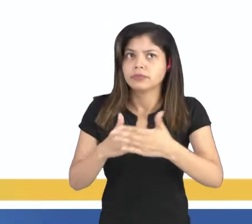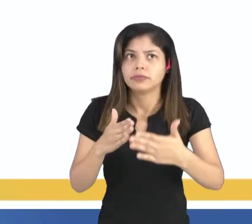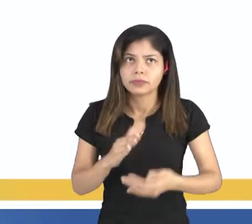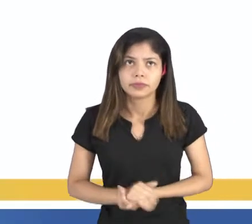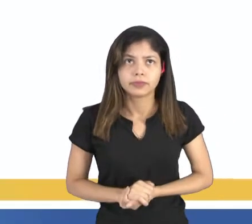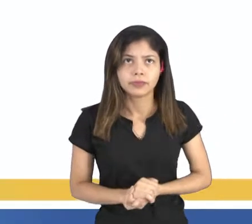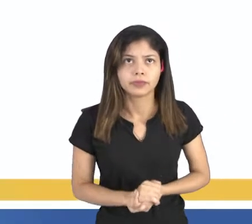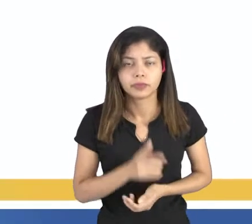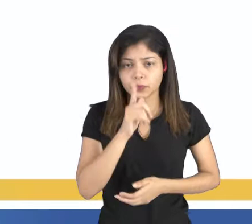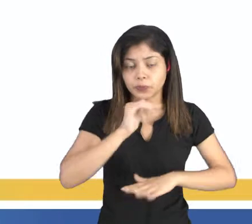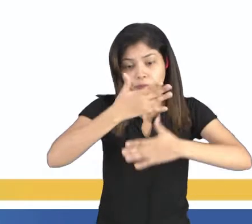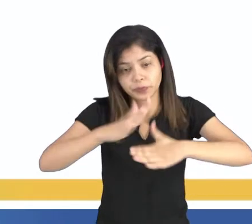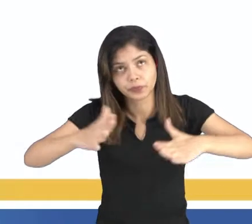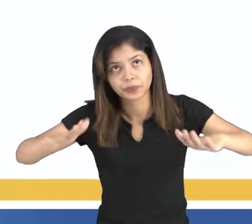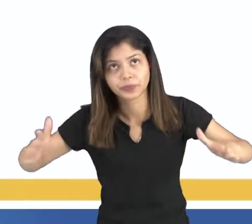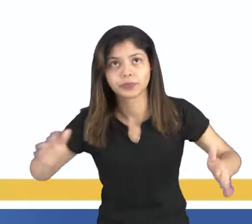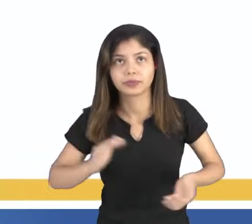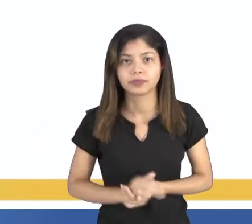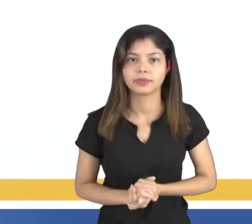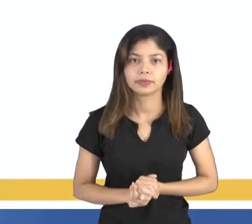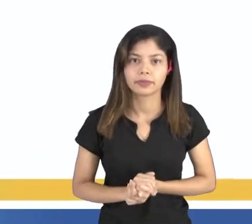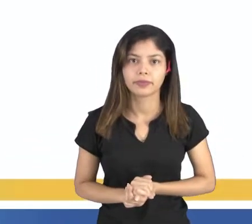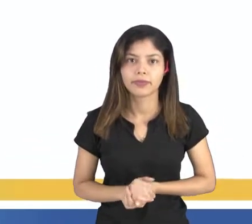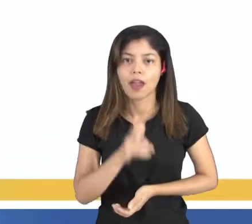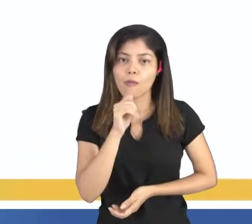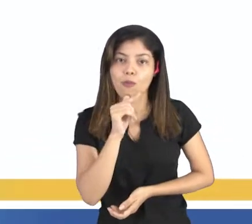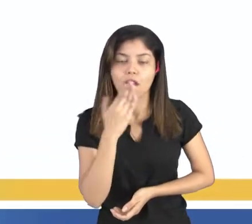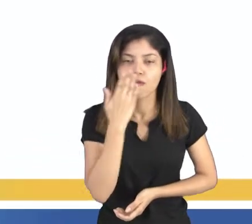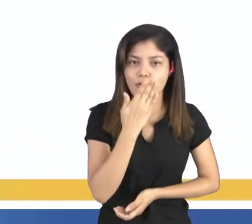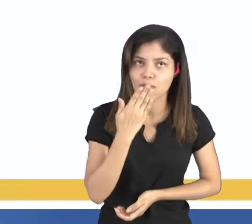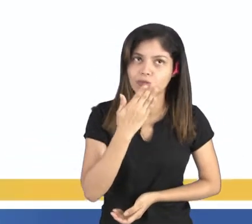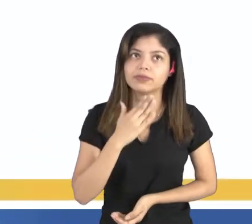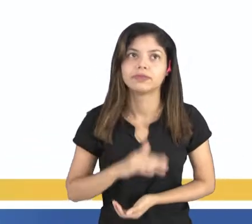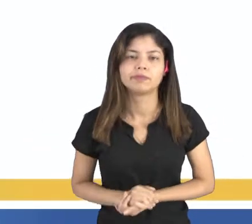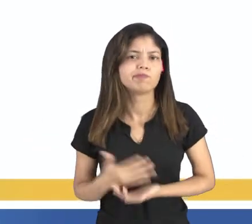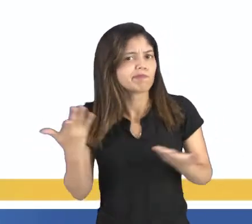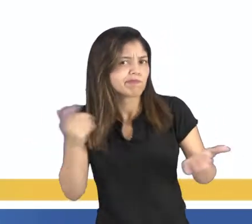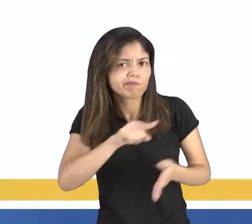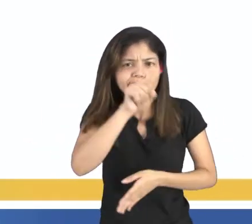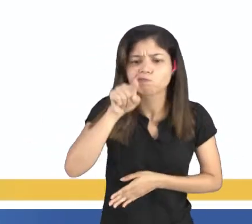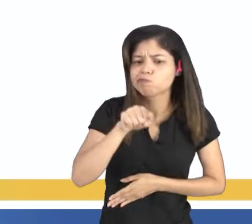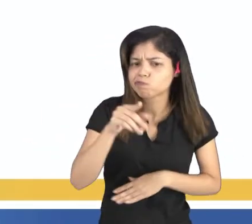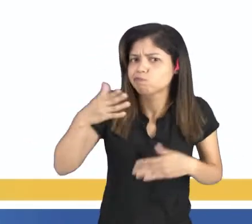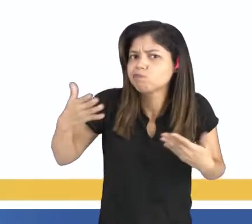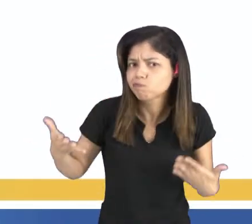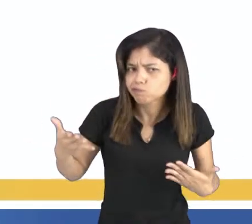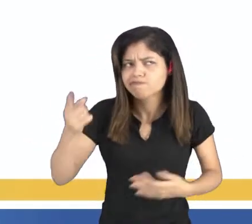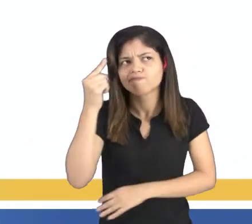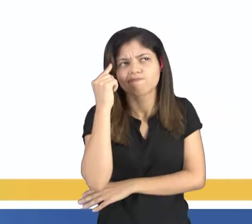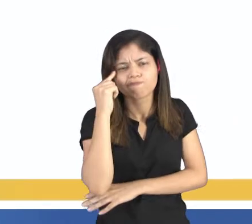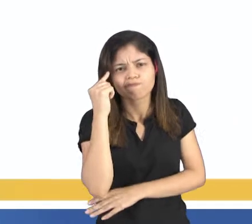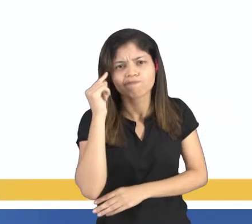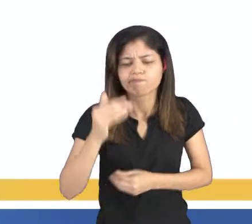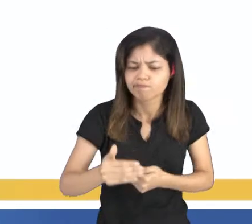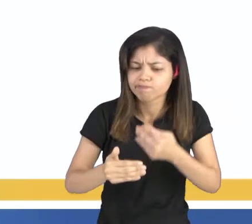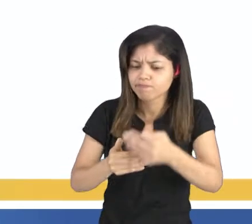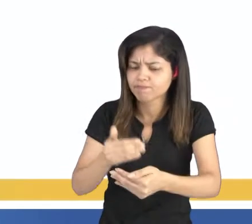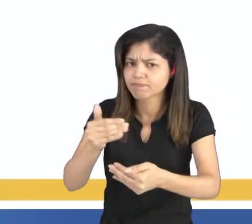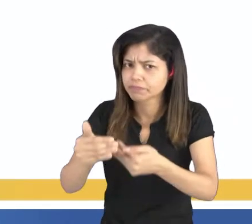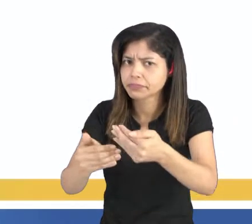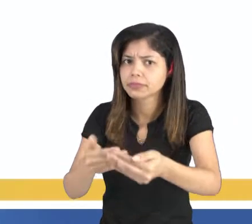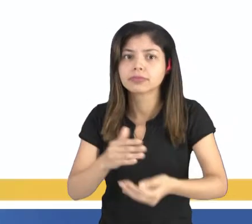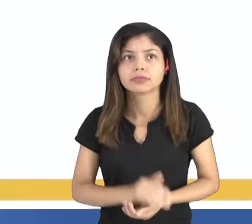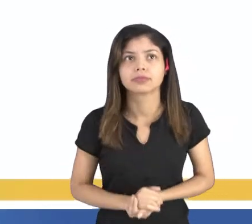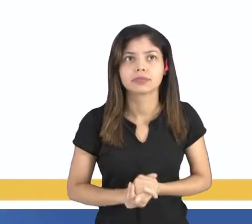Impacto sobre as bacias hidrográficas de água doce. E aí tem um questionamento para a gente ir pensando no decorrer da